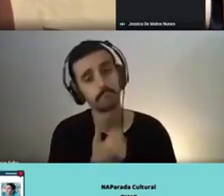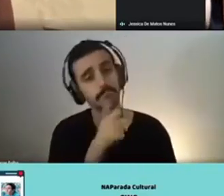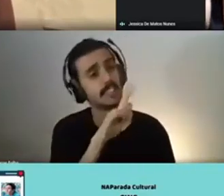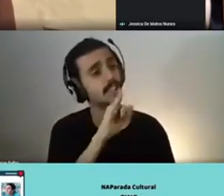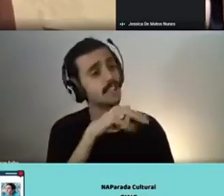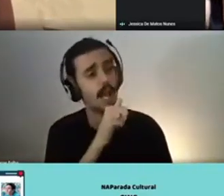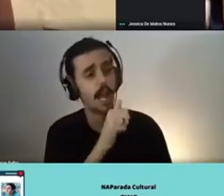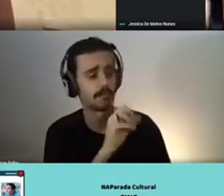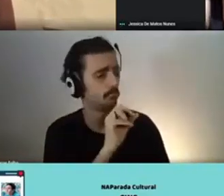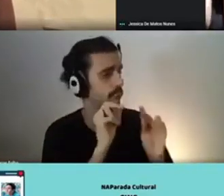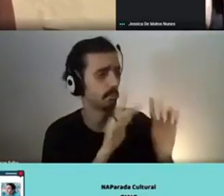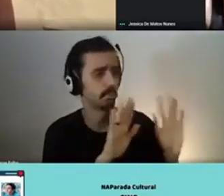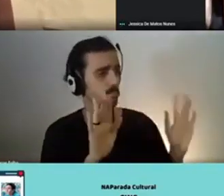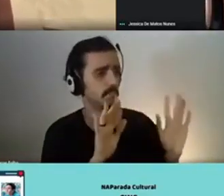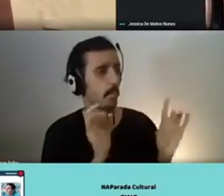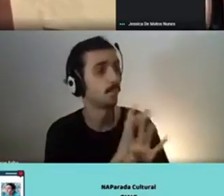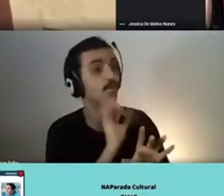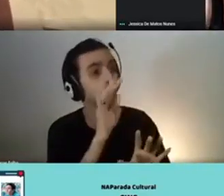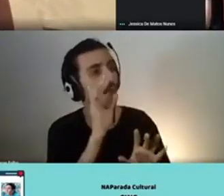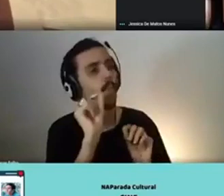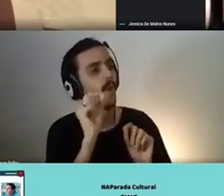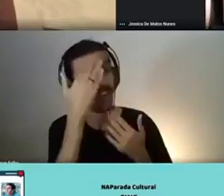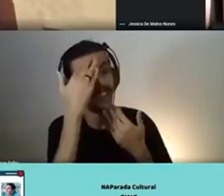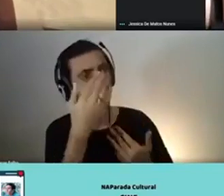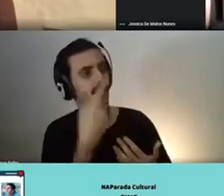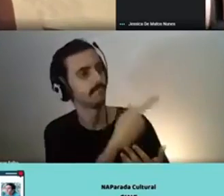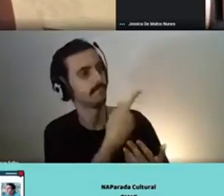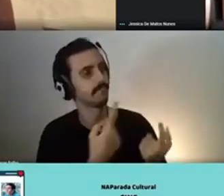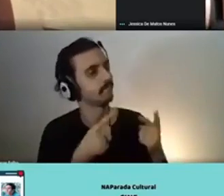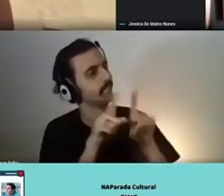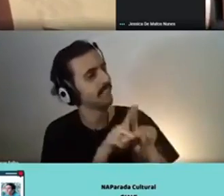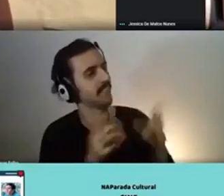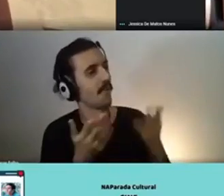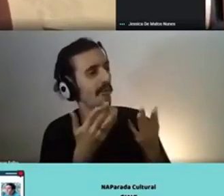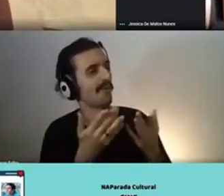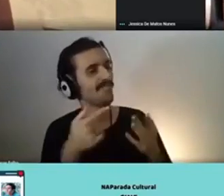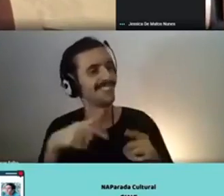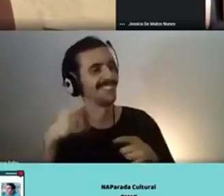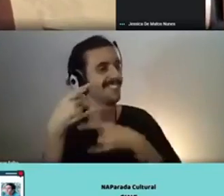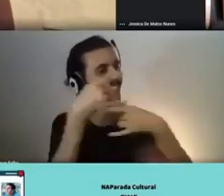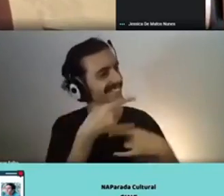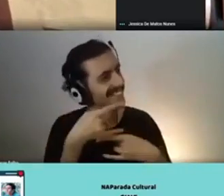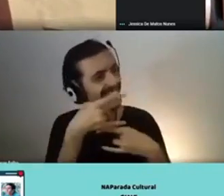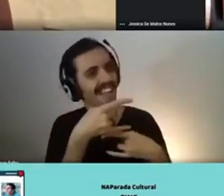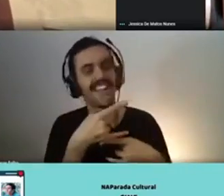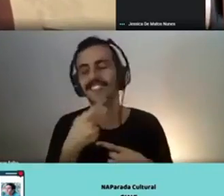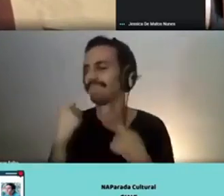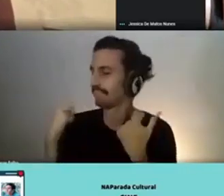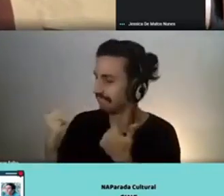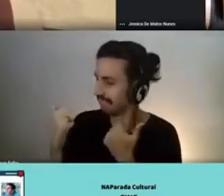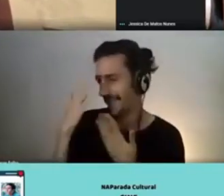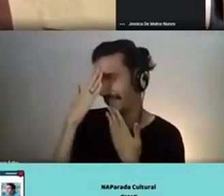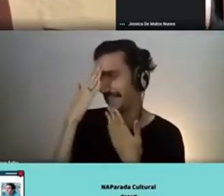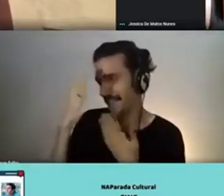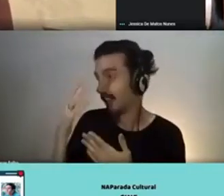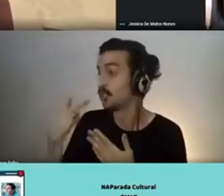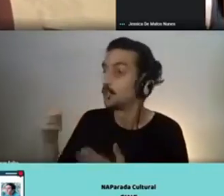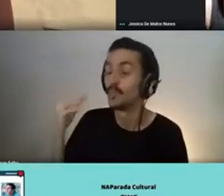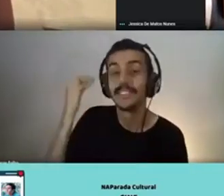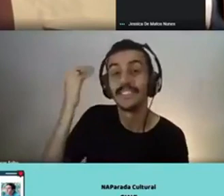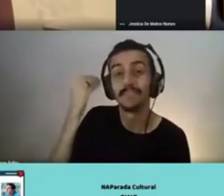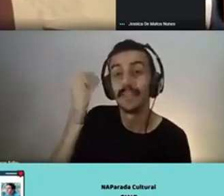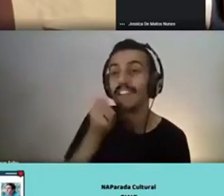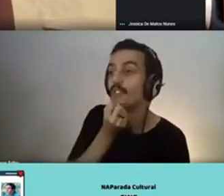a parceria na live. Uhum, também quero te agradecer. Muito bom estar aqui contigo, ouvindo a tua experiência,